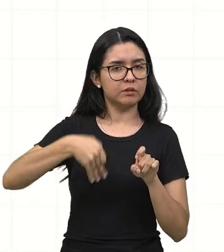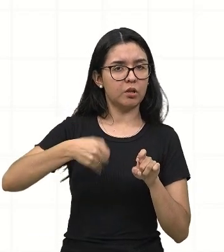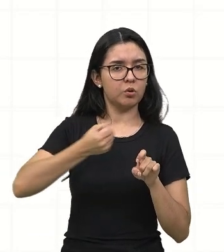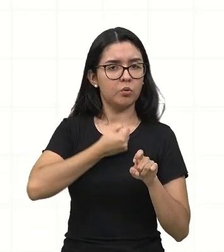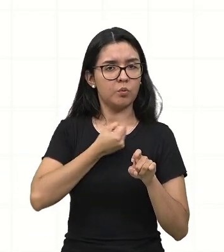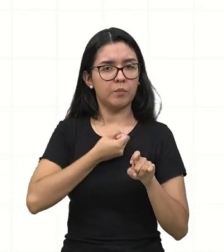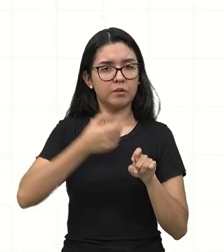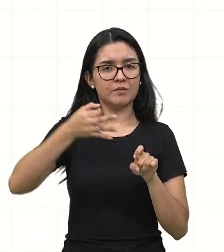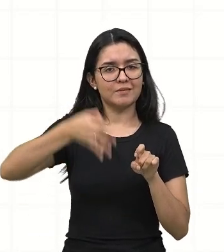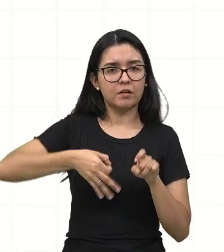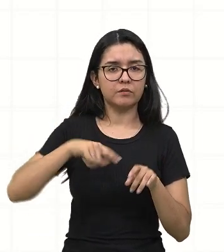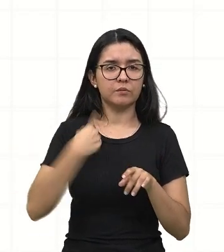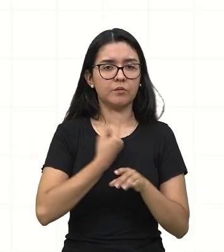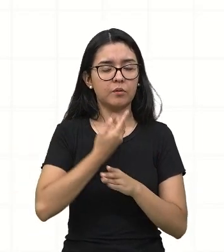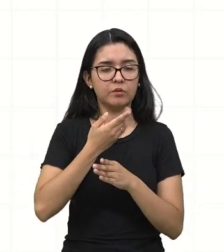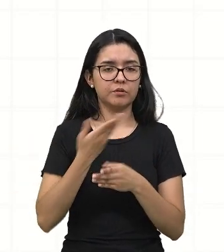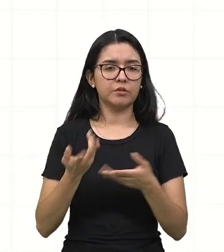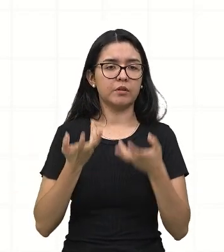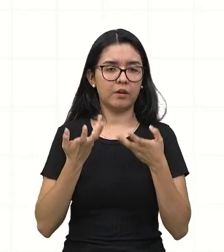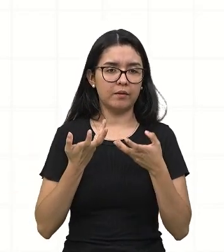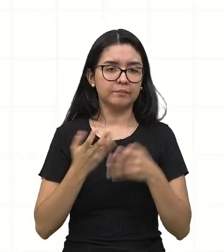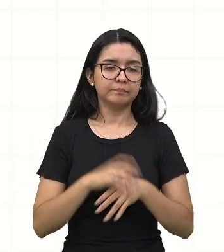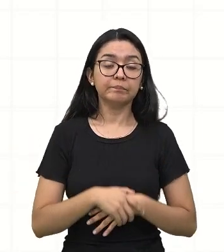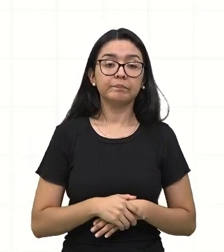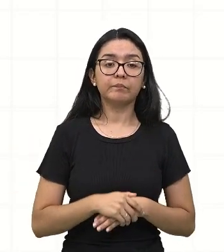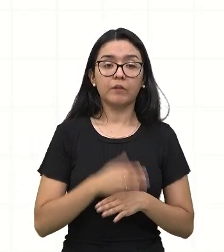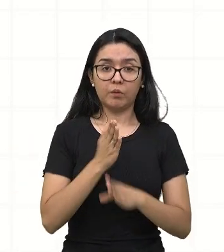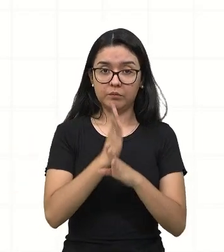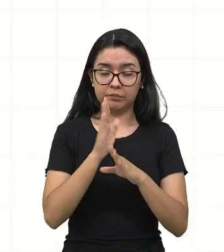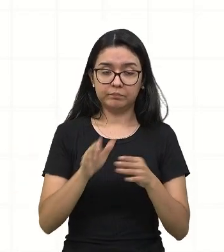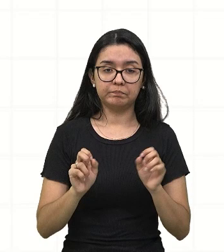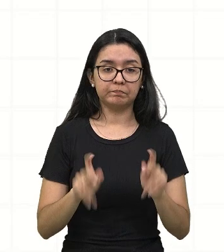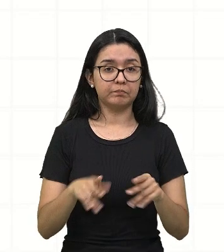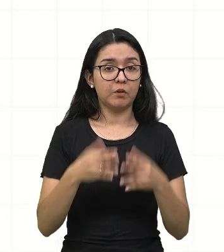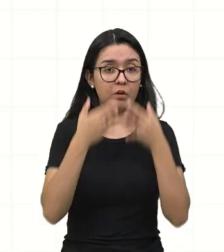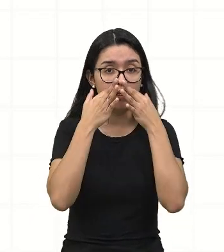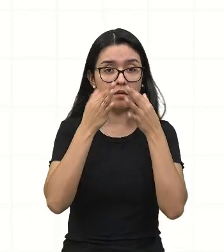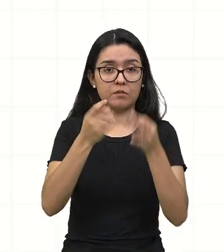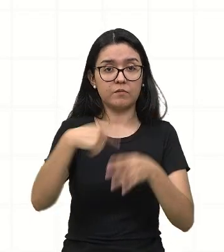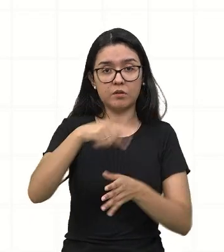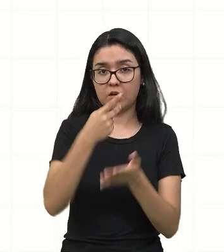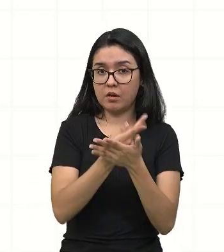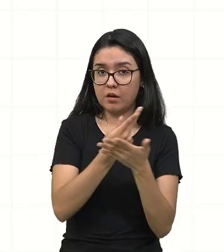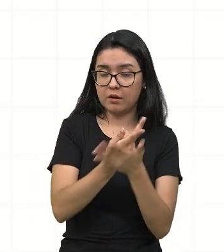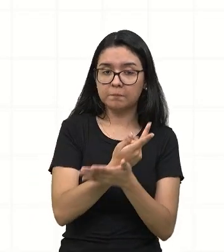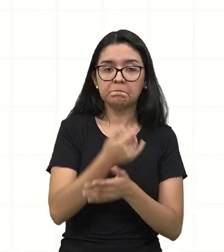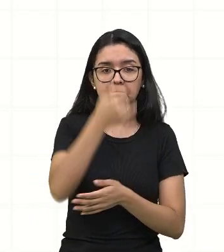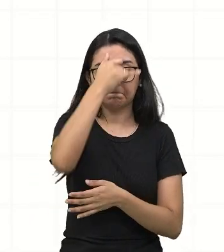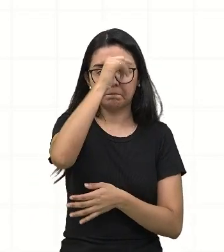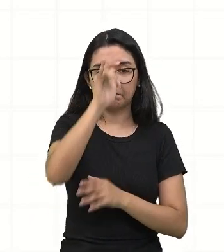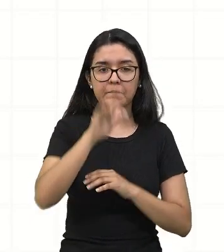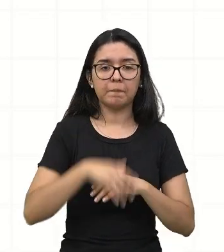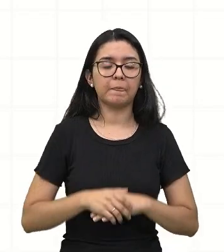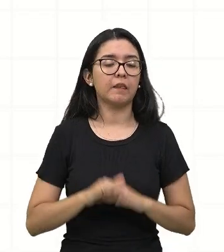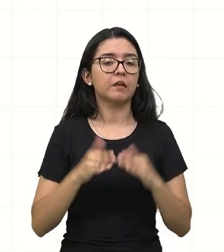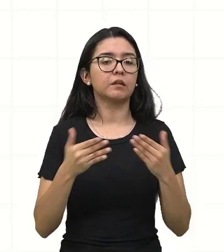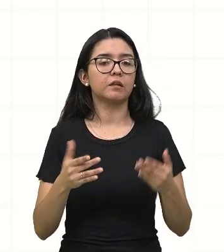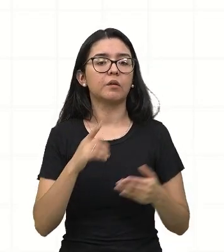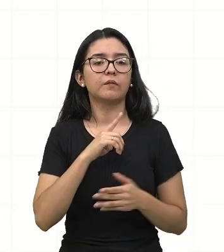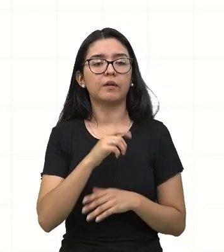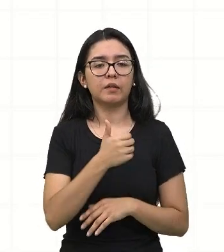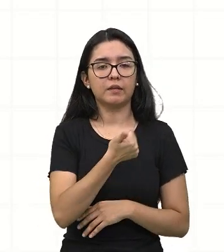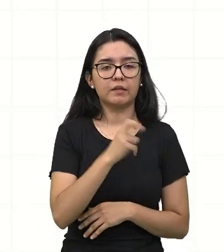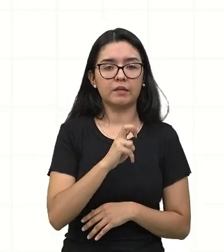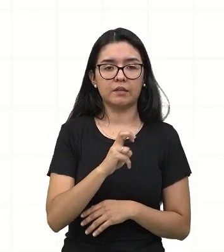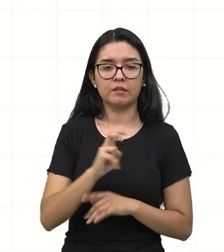número que nós estamos procurando. Então, ó, presta atenção para tu não errar, tá bom? Ó, vou tirar 15 de um lado, vou